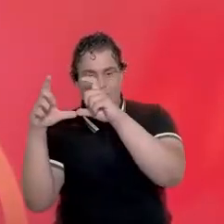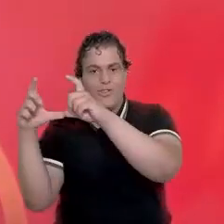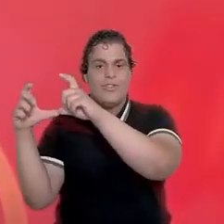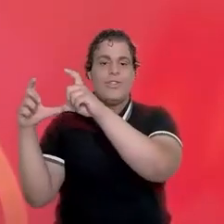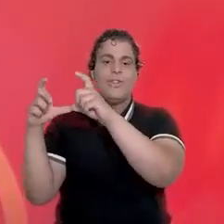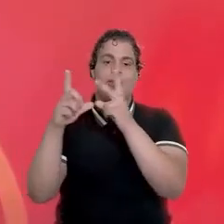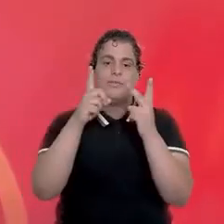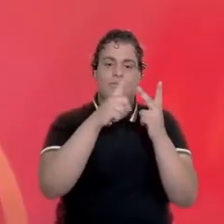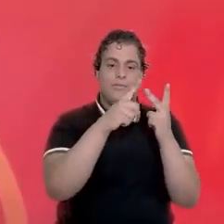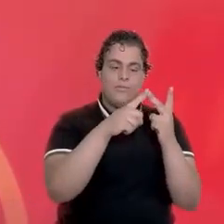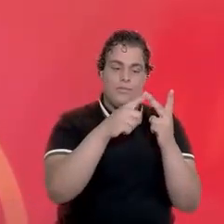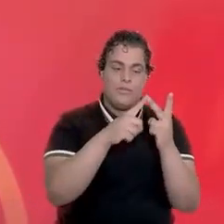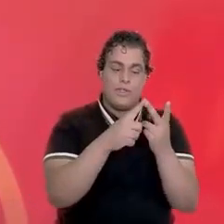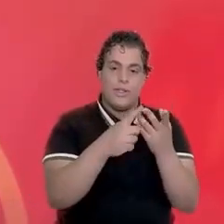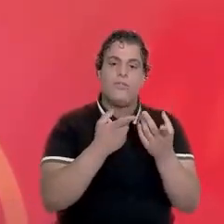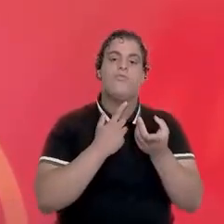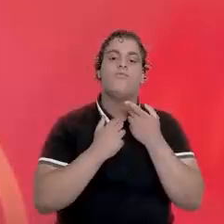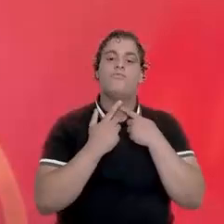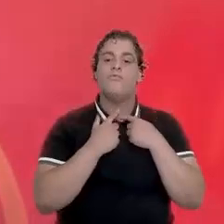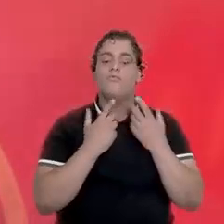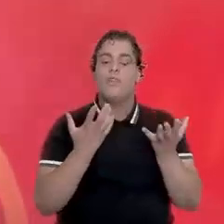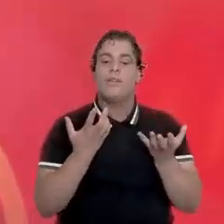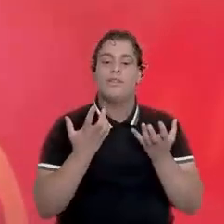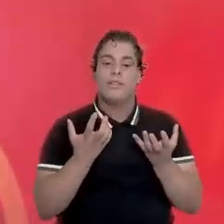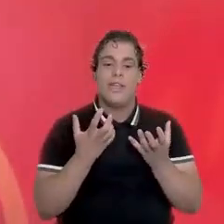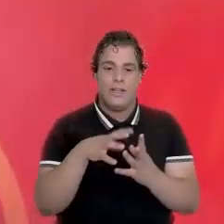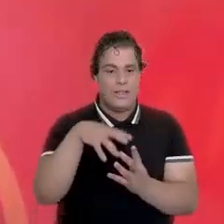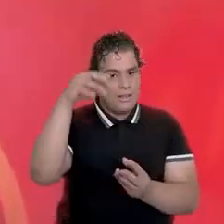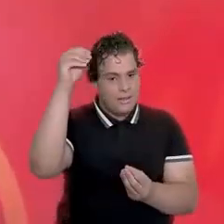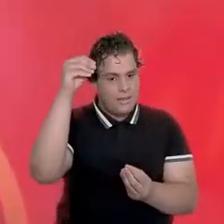Alma, que foi lançado aqui no Fliaraxá,